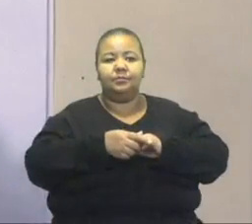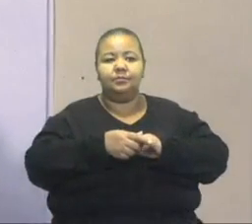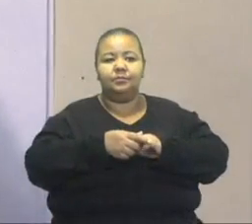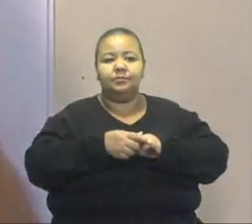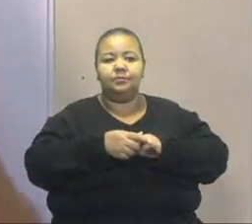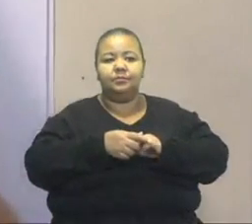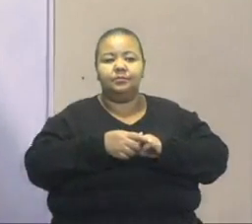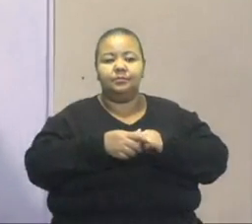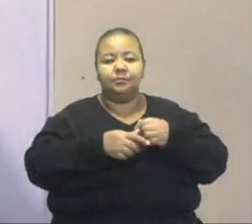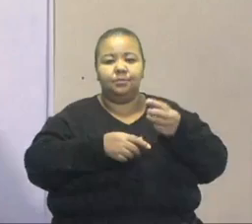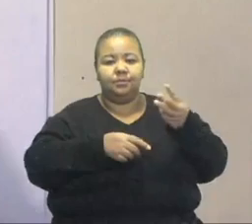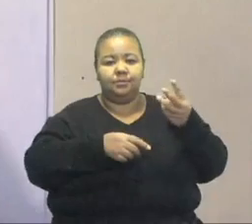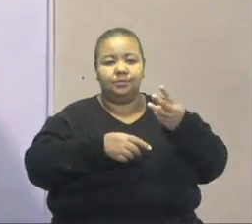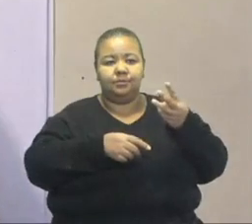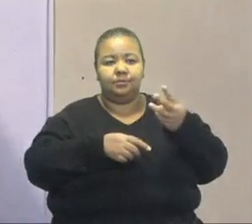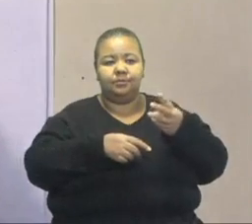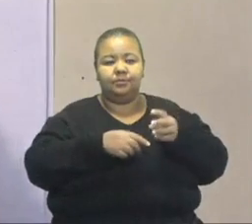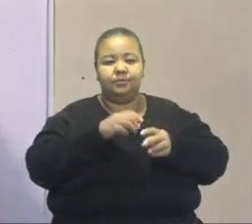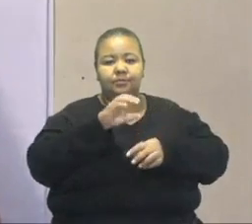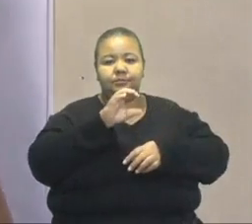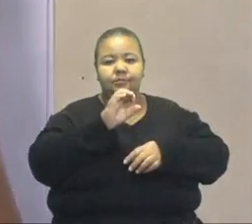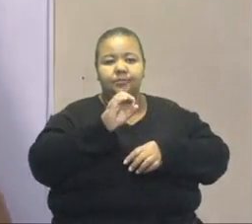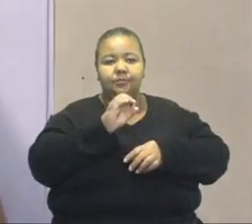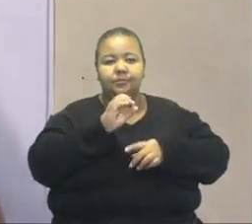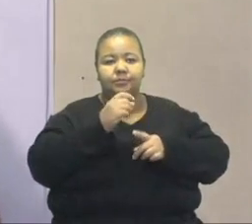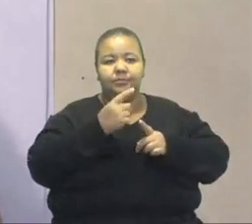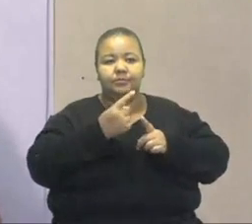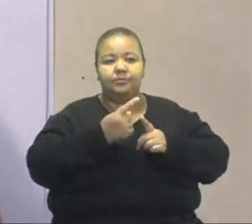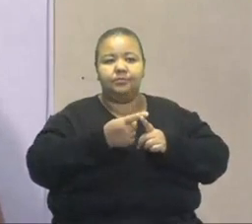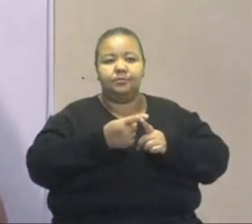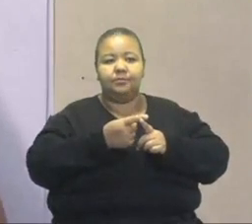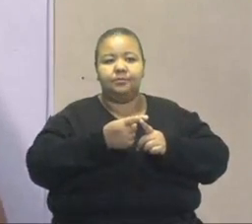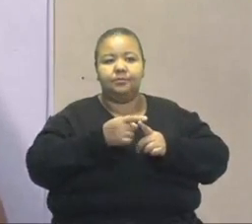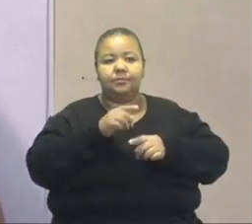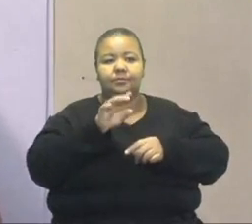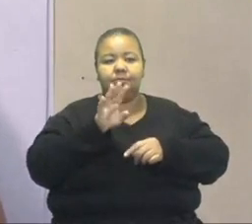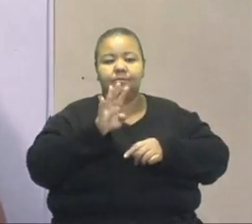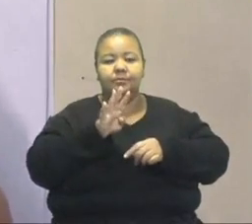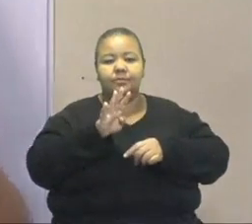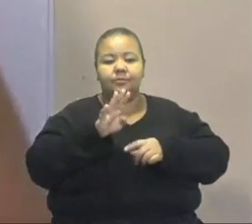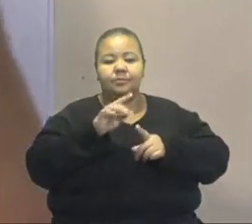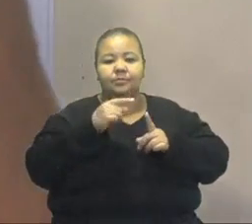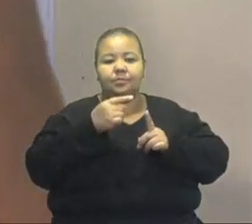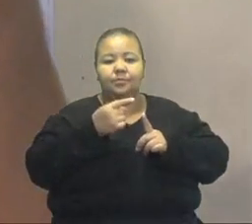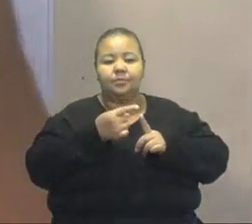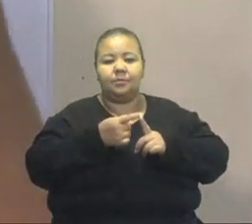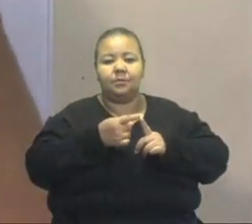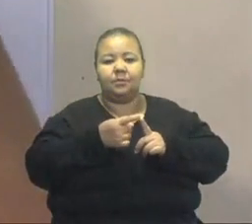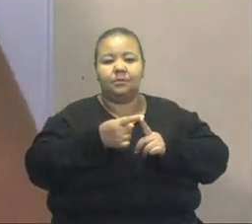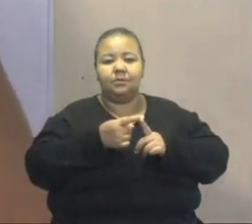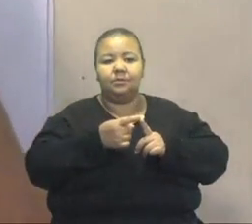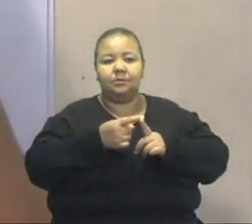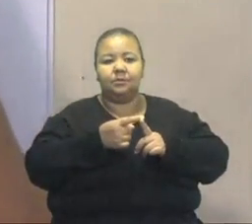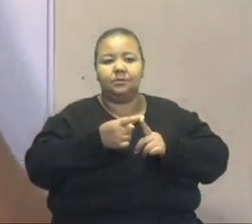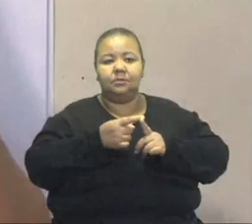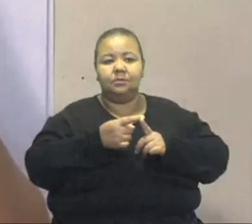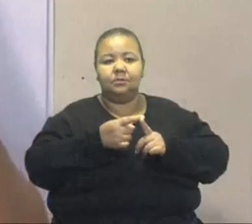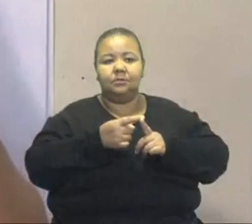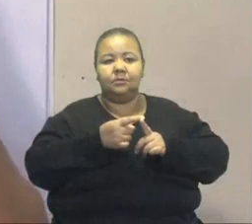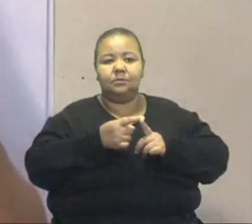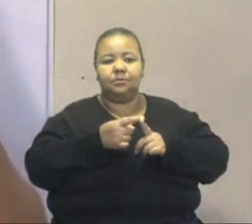para a nossa terceira linha. 0 vezes 4, mais